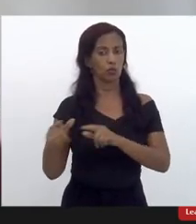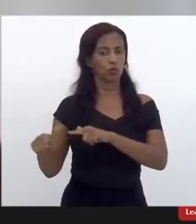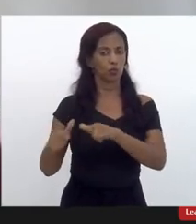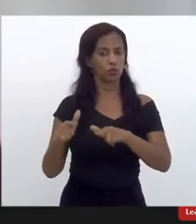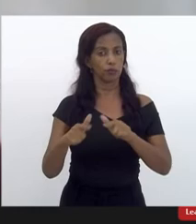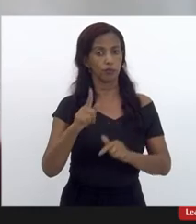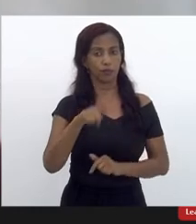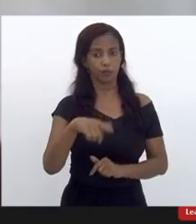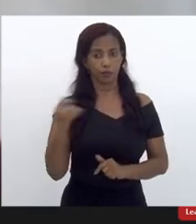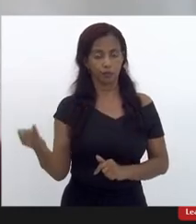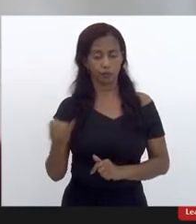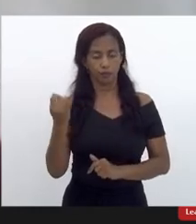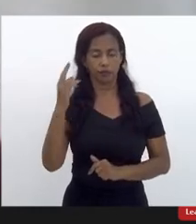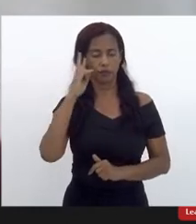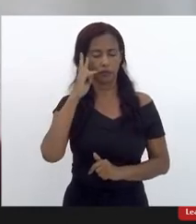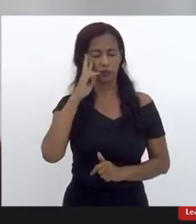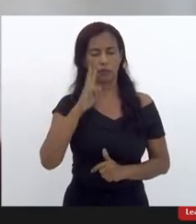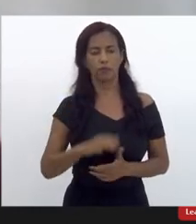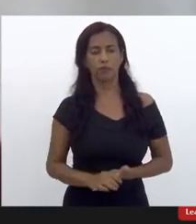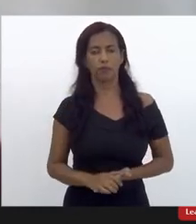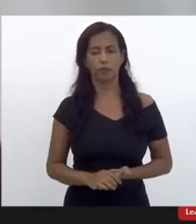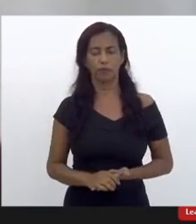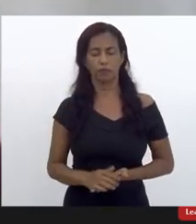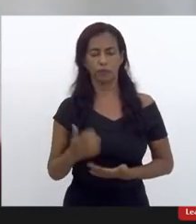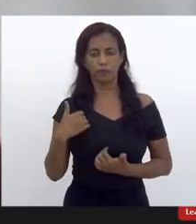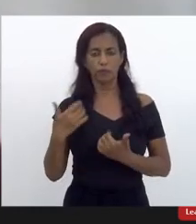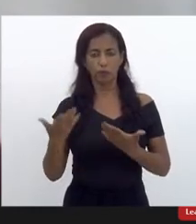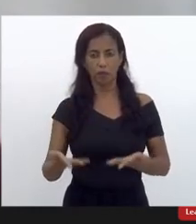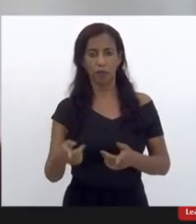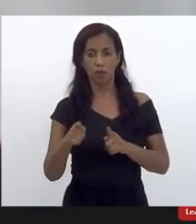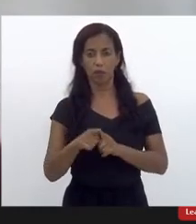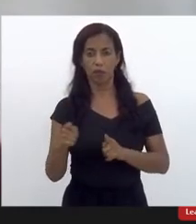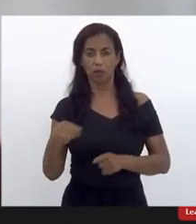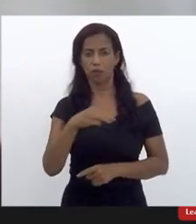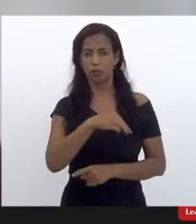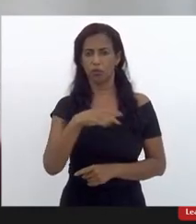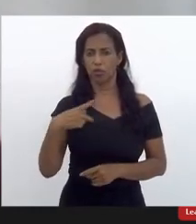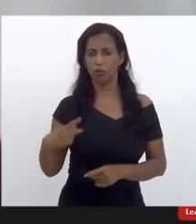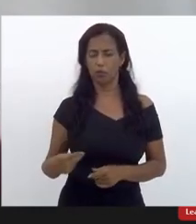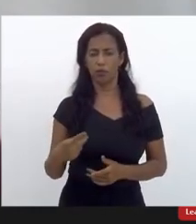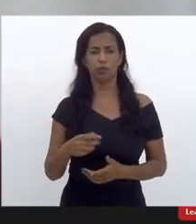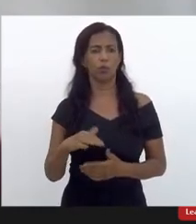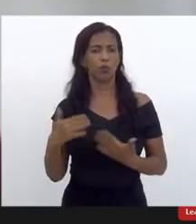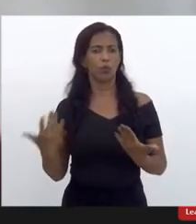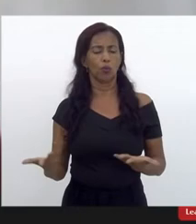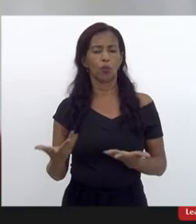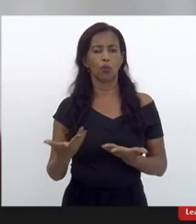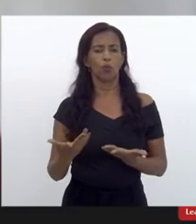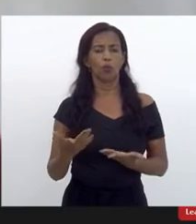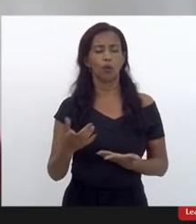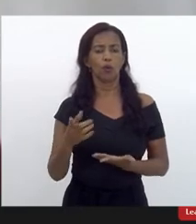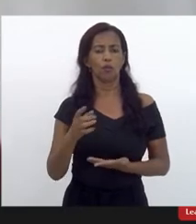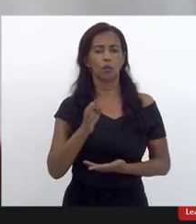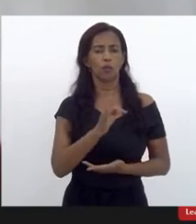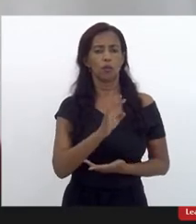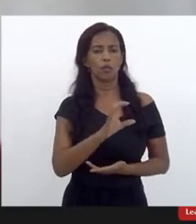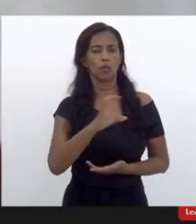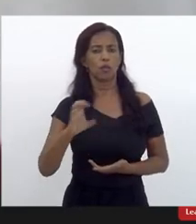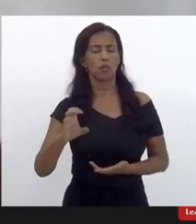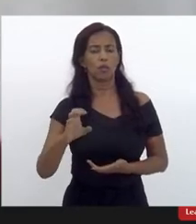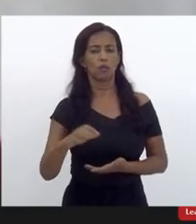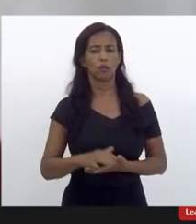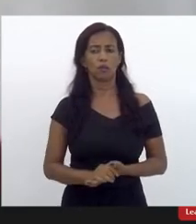Isso é importante frisar. Tá? E aí eu quero deixar aqui tanto para o Ministério Público, para o Tribunal de Contas